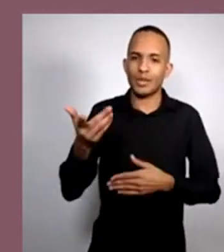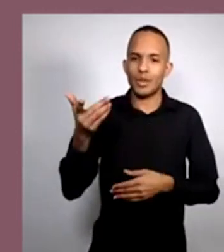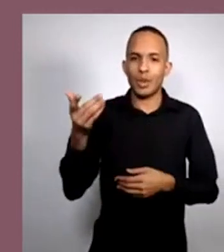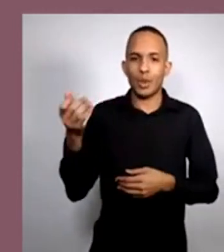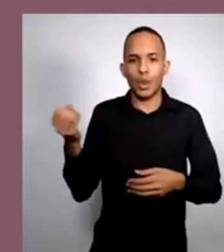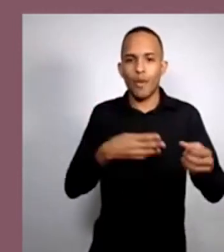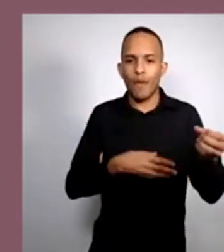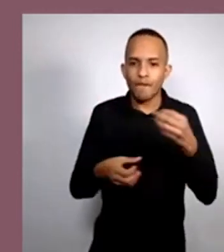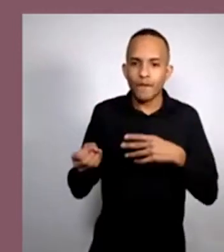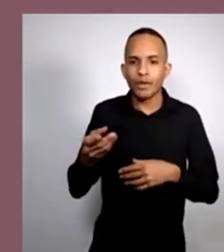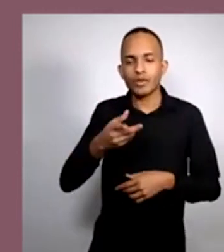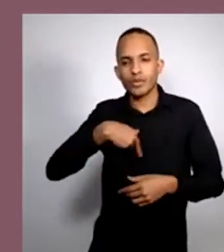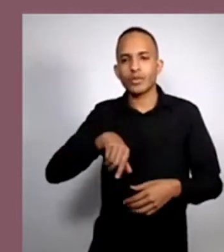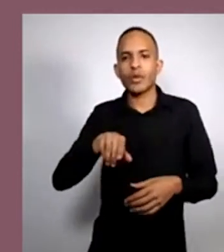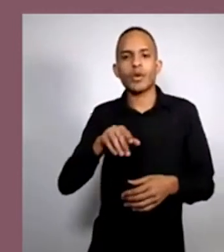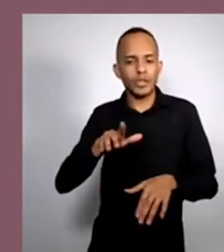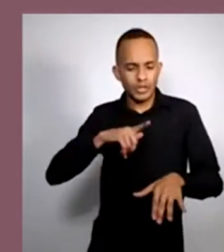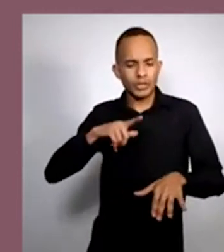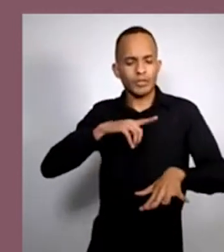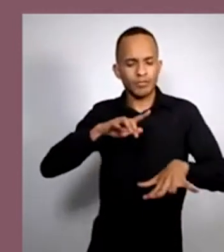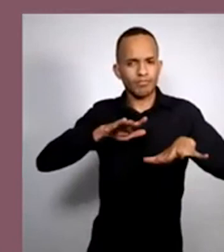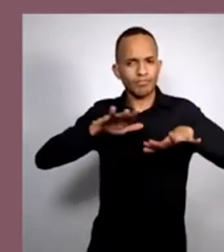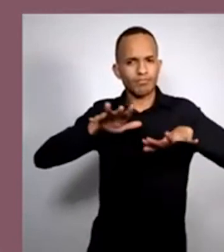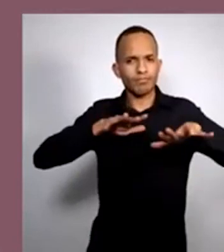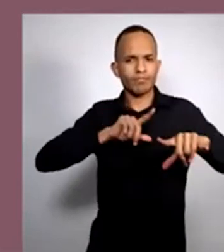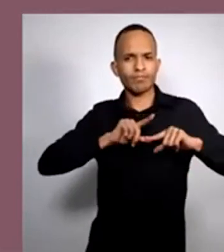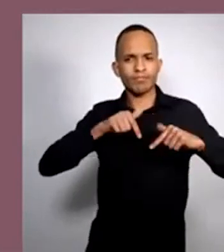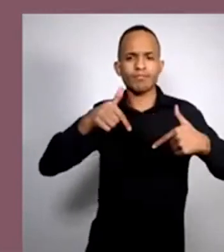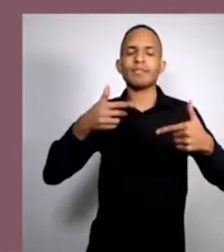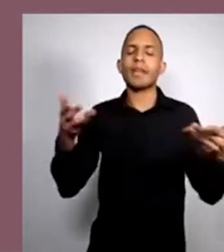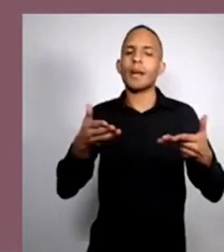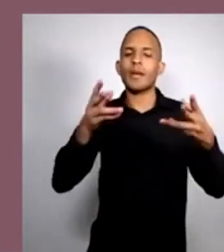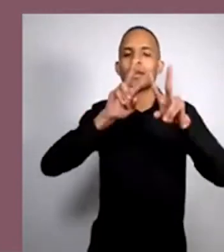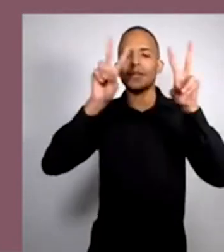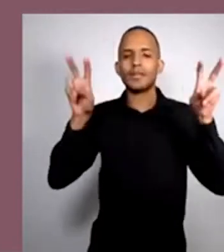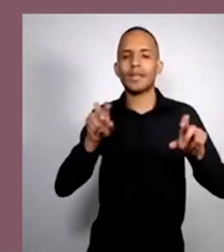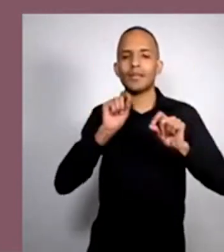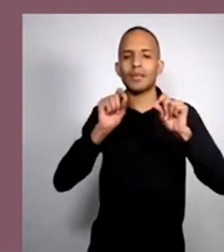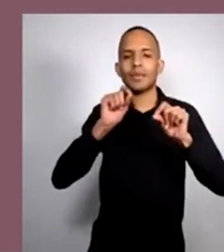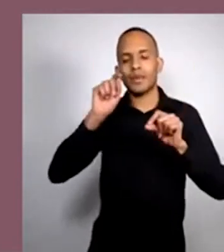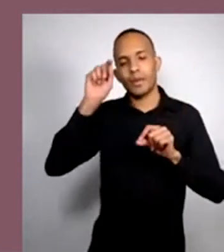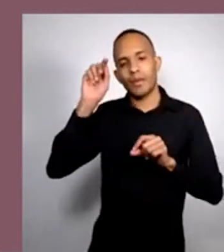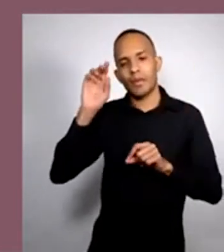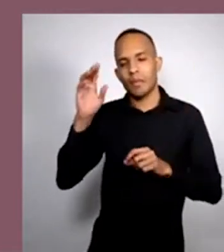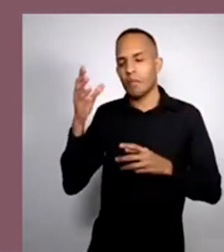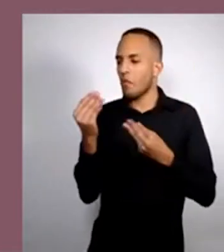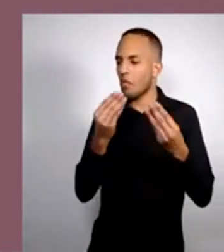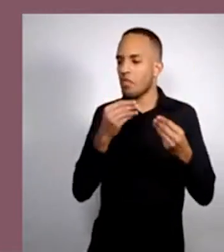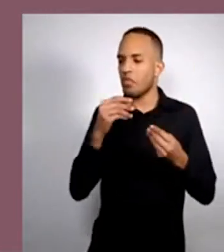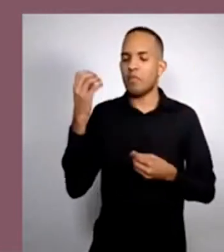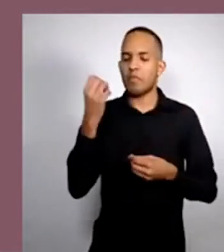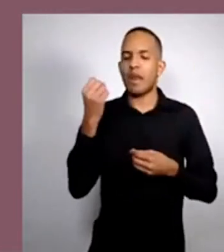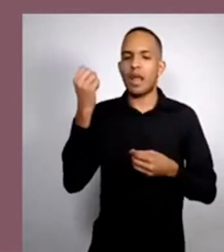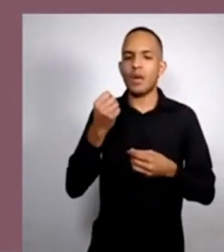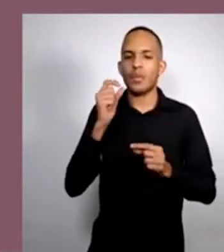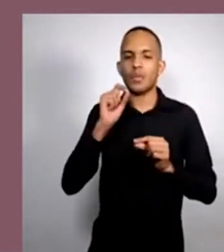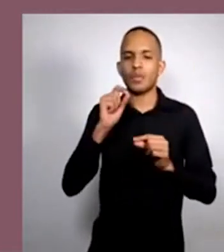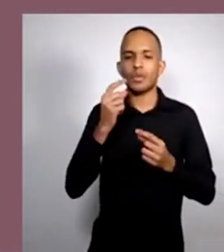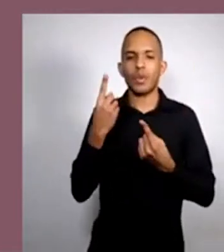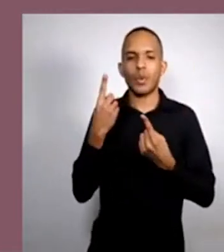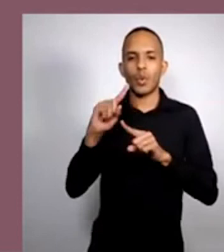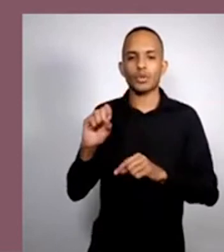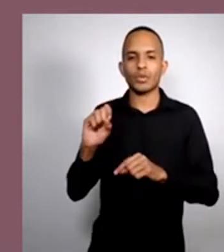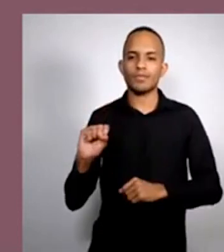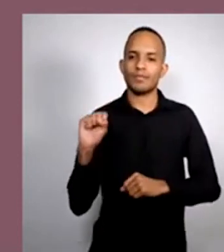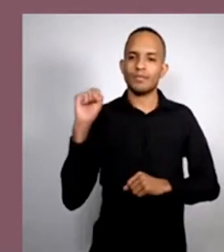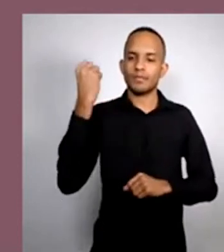né? Estamos em movimento, né? E para amarrar o tema da branquitude e antirracismo, eu trago aqui para